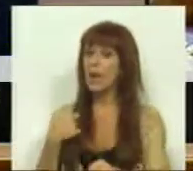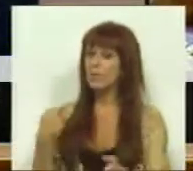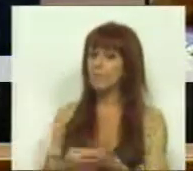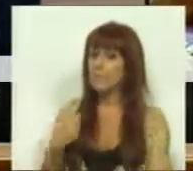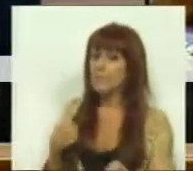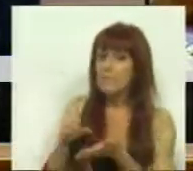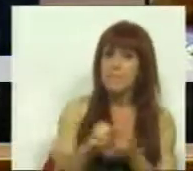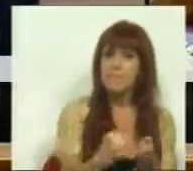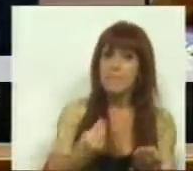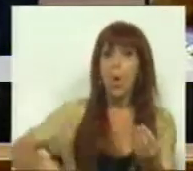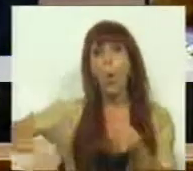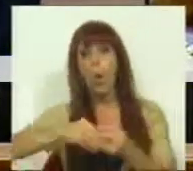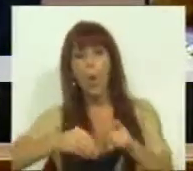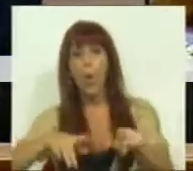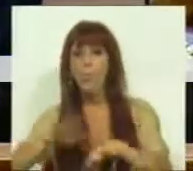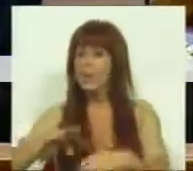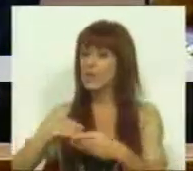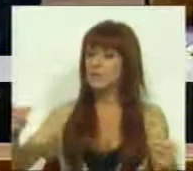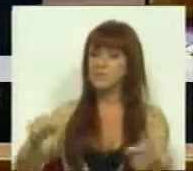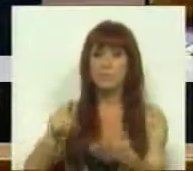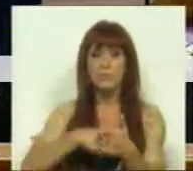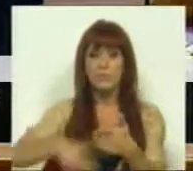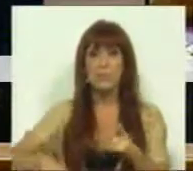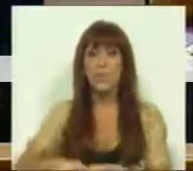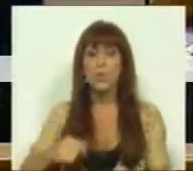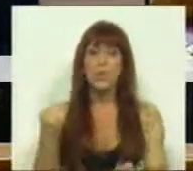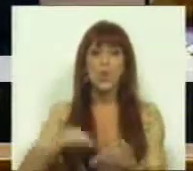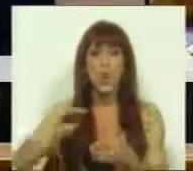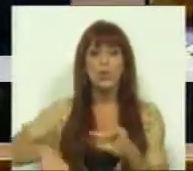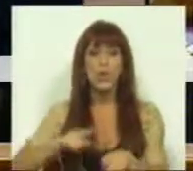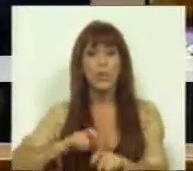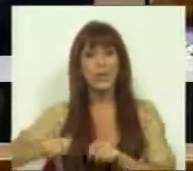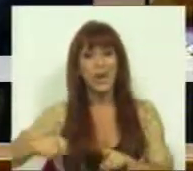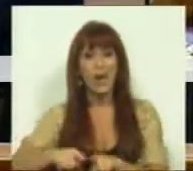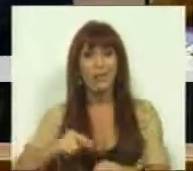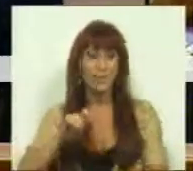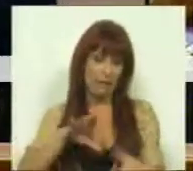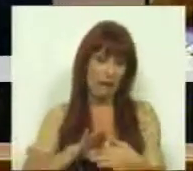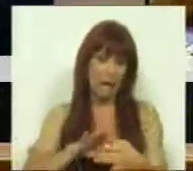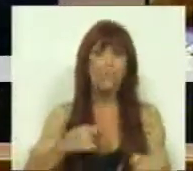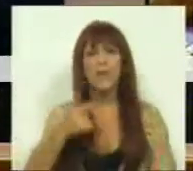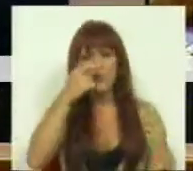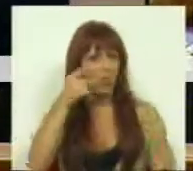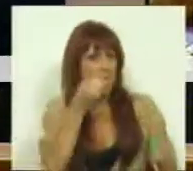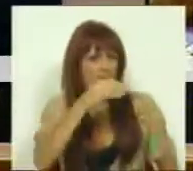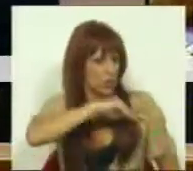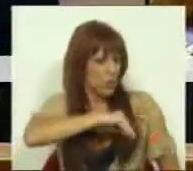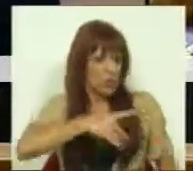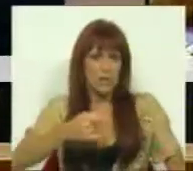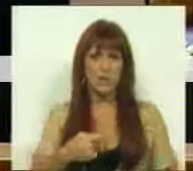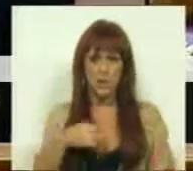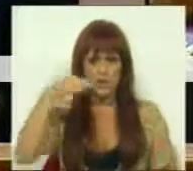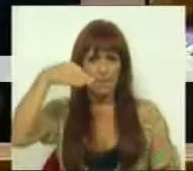indenizatório ou compensatório pela resolução do contrato durante o período de fidelização. Portanto, alguém que deixou de ter o salário, que deixou de